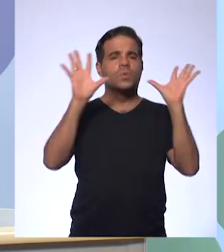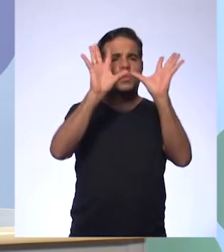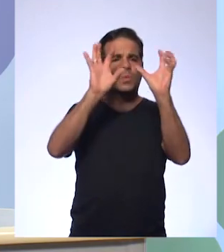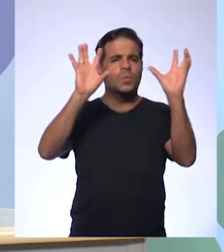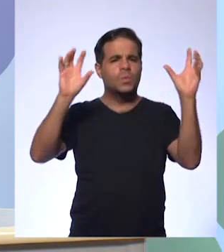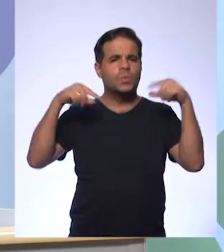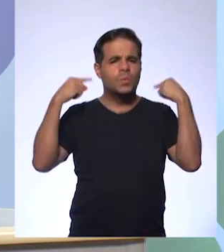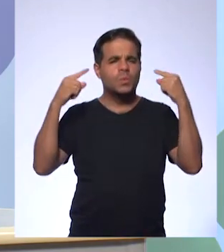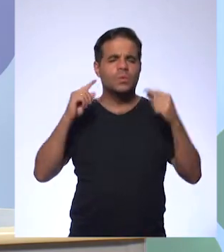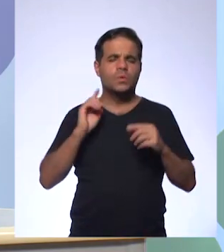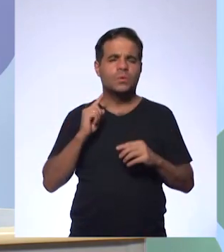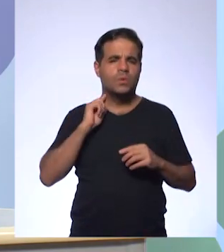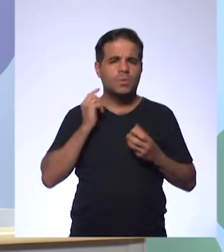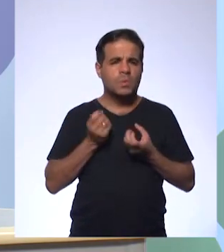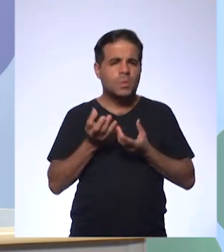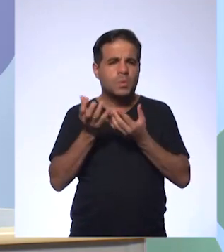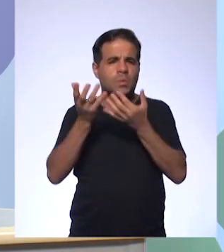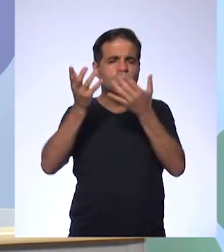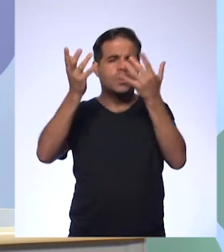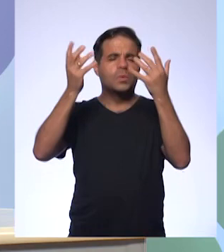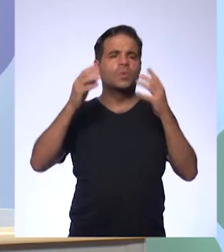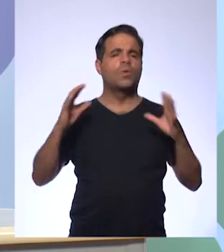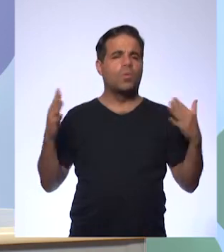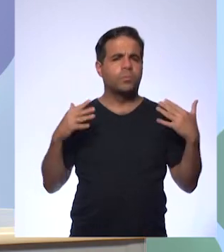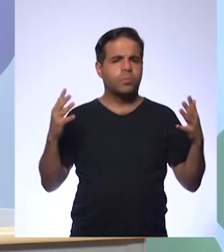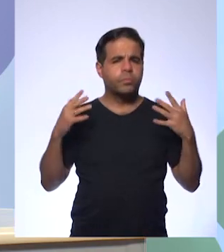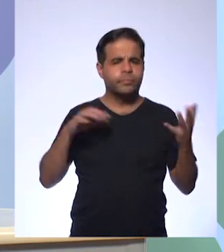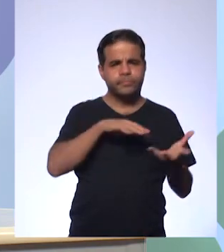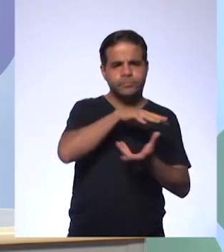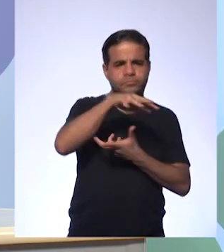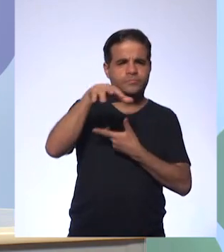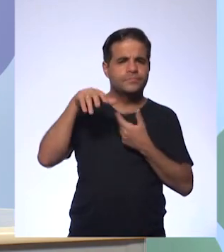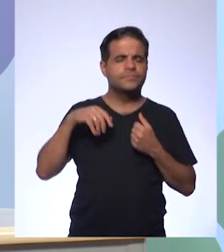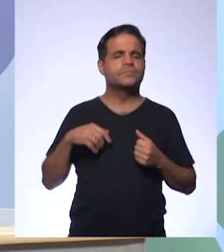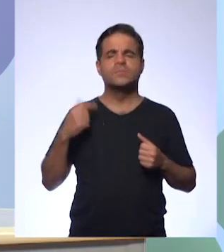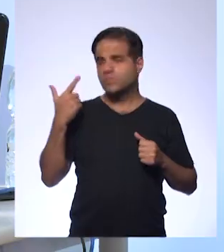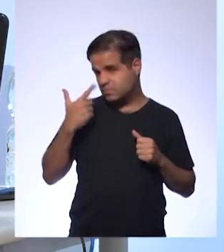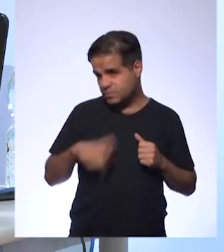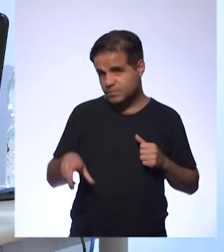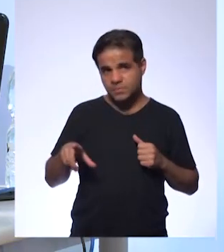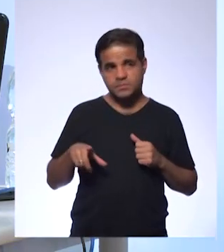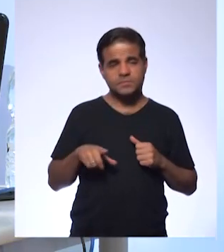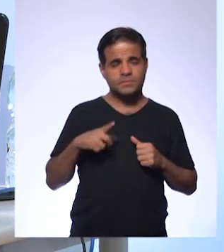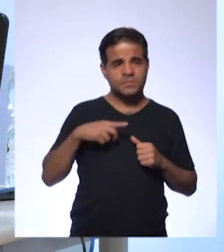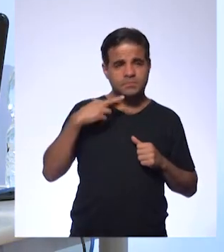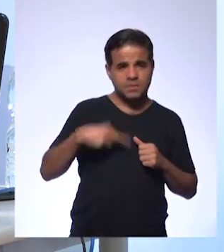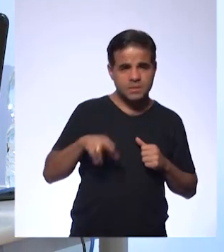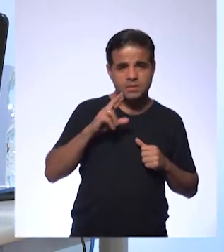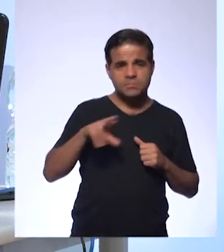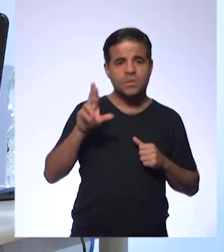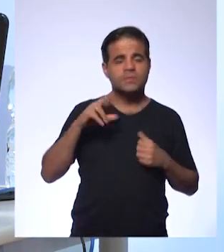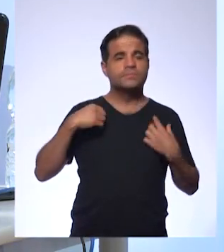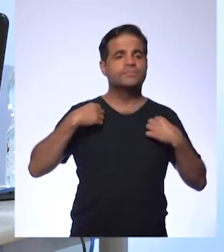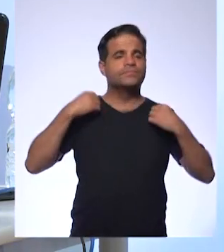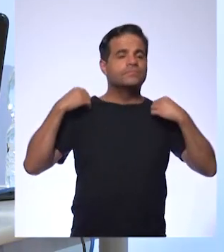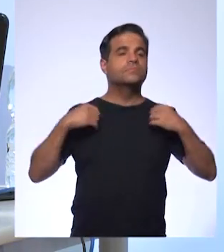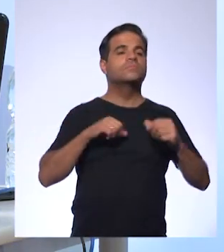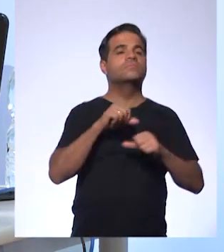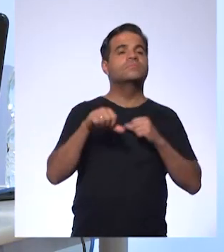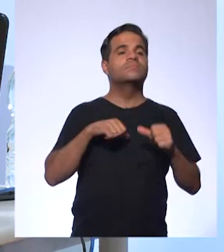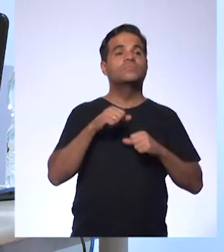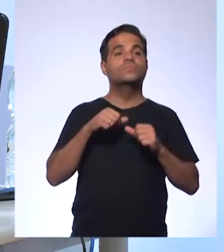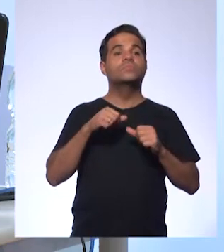aquecimento global, por exemplo. Que mais? Você E pegou aí- alguma? não, alguém. Não, tem mais aqui, ó. Mudanças